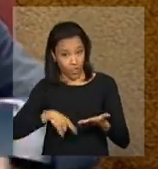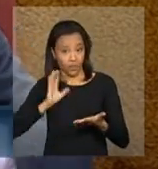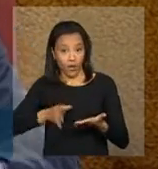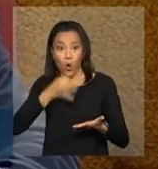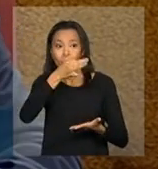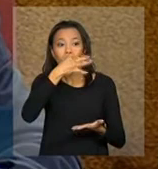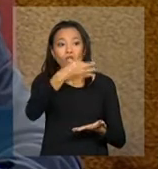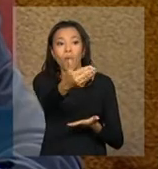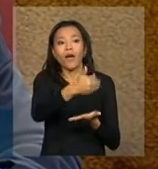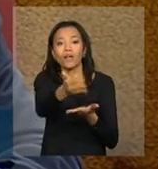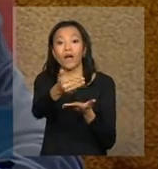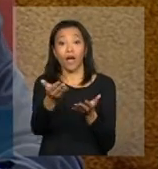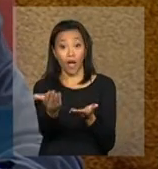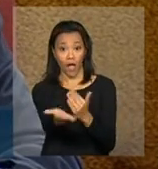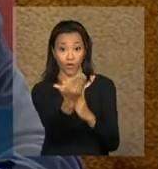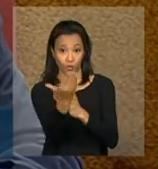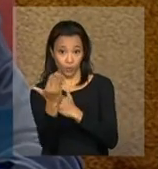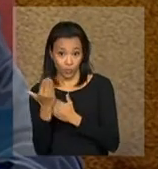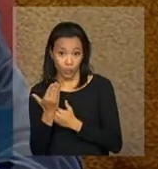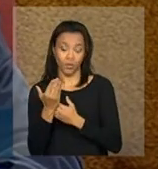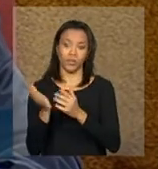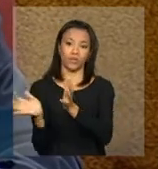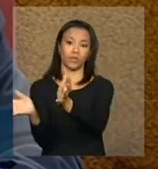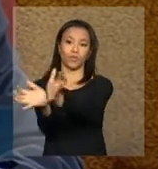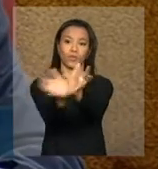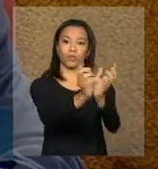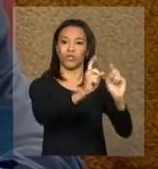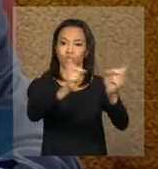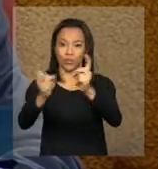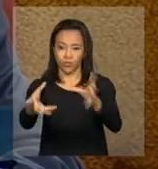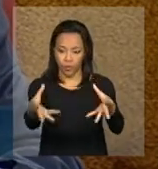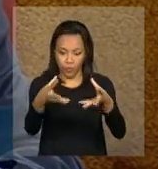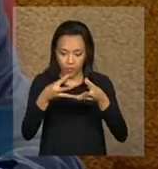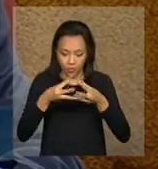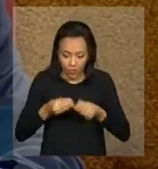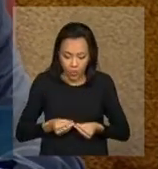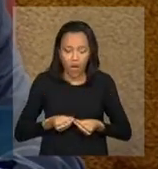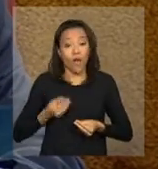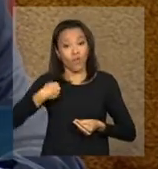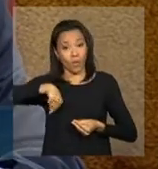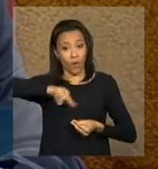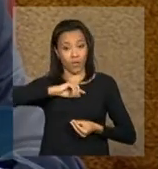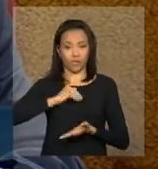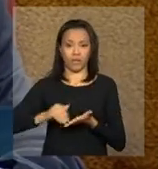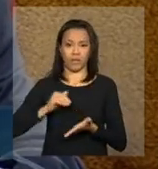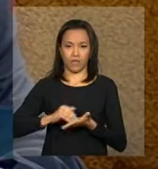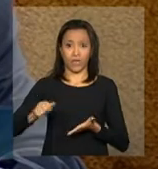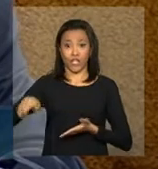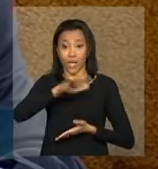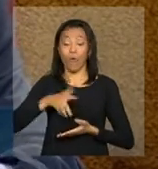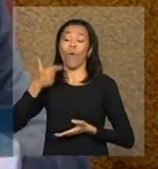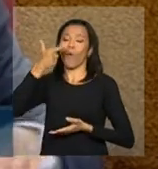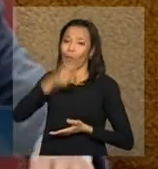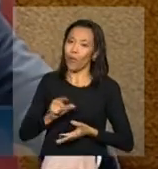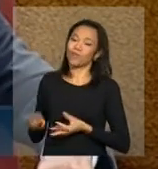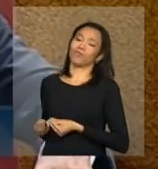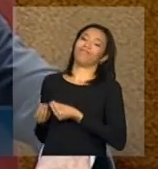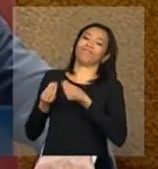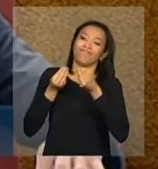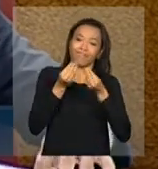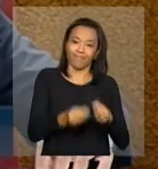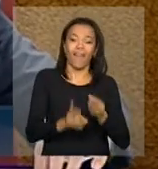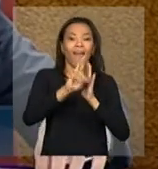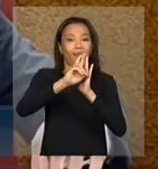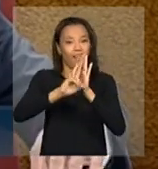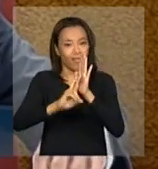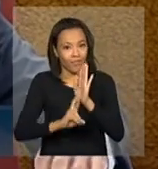por esse grupo de discussão virtual, nós, da Secretaria-Geral, trouxemos também dois outros relatórios que também